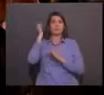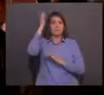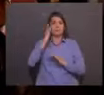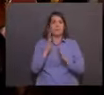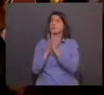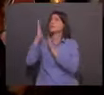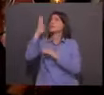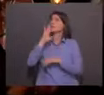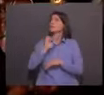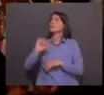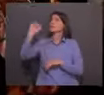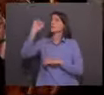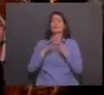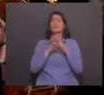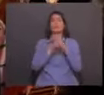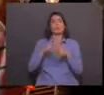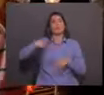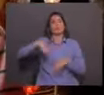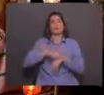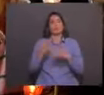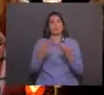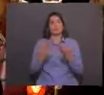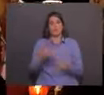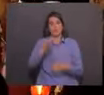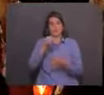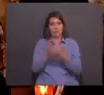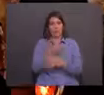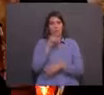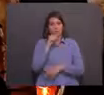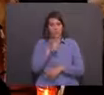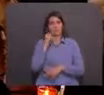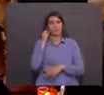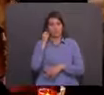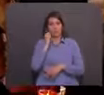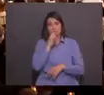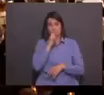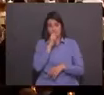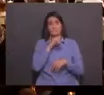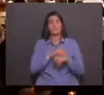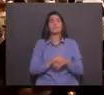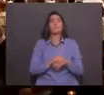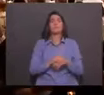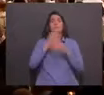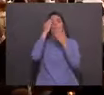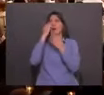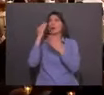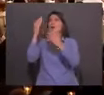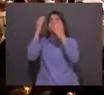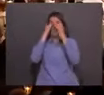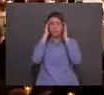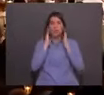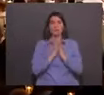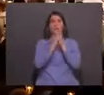Deus, rogai por nós, pecadores, agora e na hora da nossa morte. Amém. Santa Maria, plena de har, Domnul